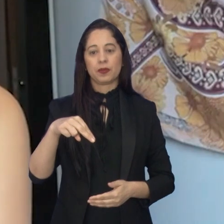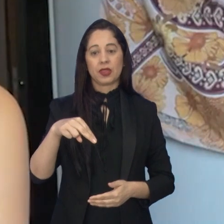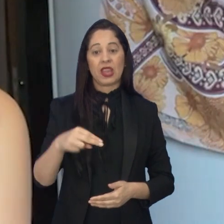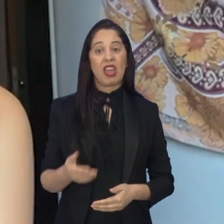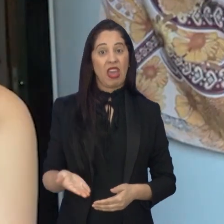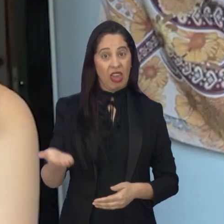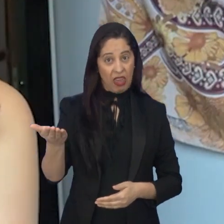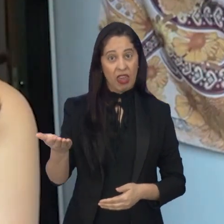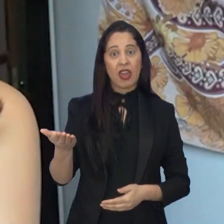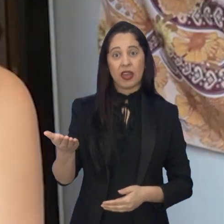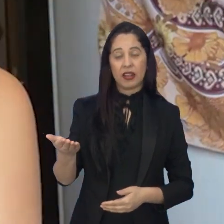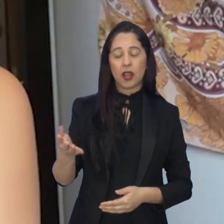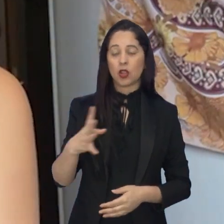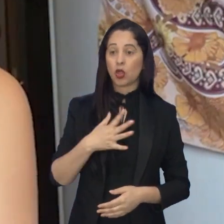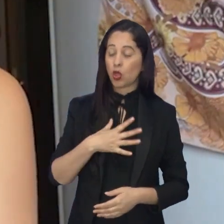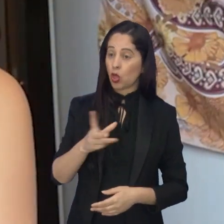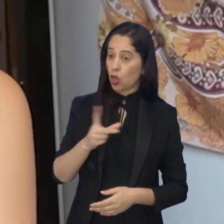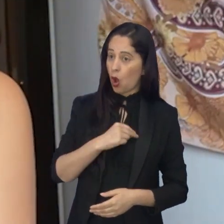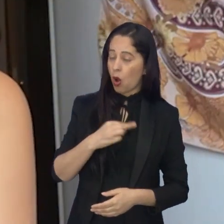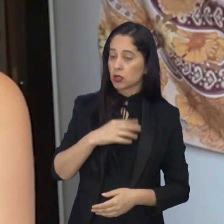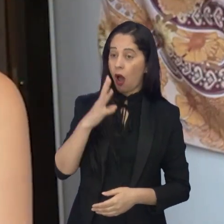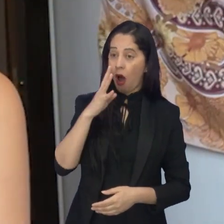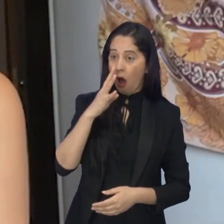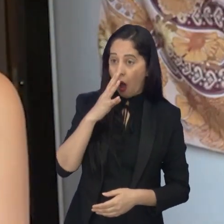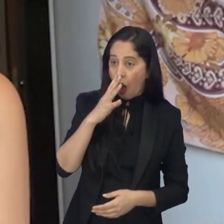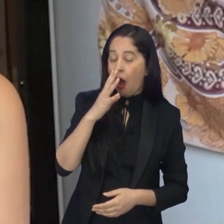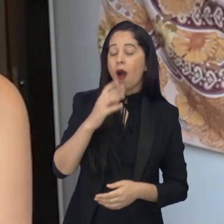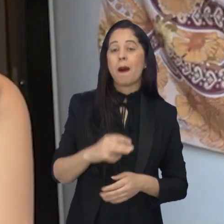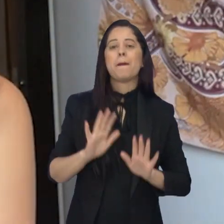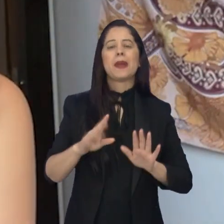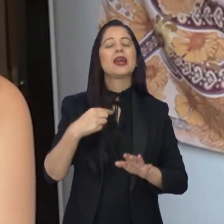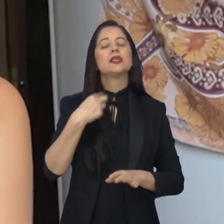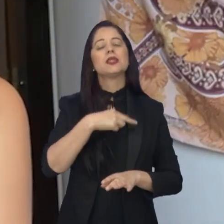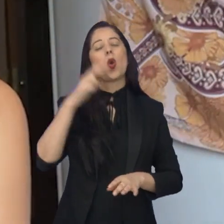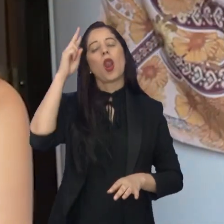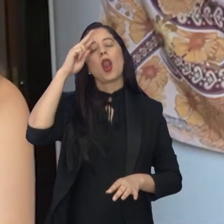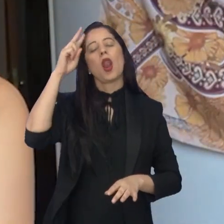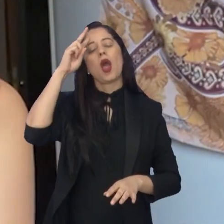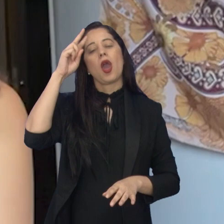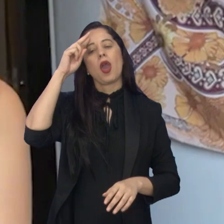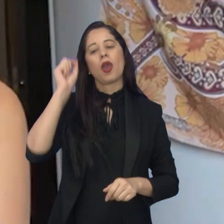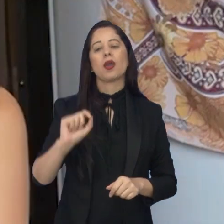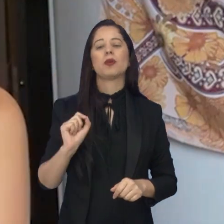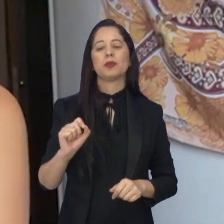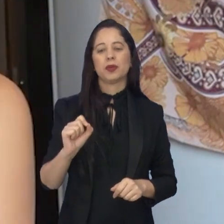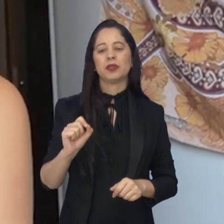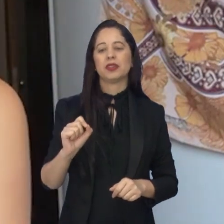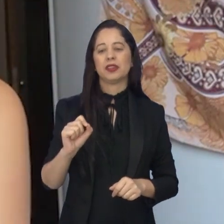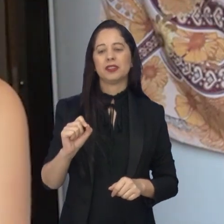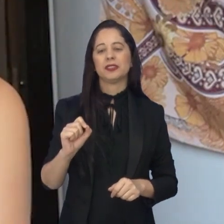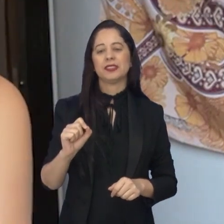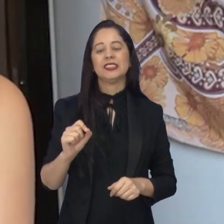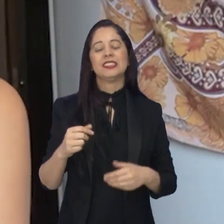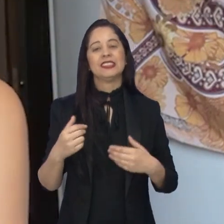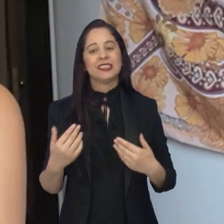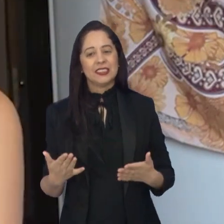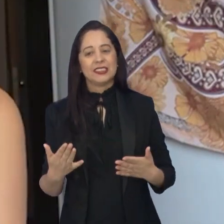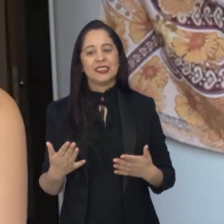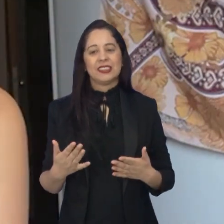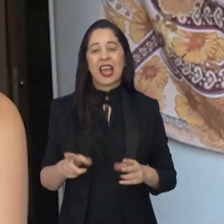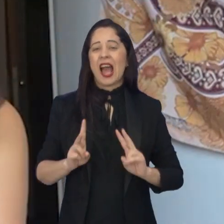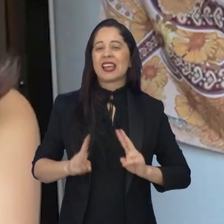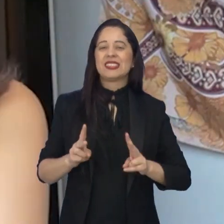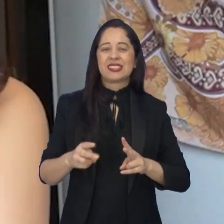é de fato muito admirável, mas algumas das minhas melhores memórias de infância foram proporcionadas pelo meu nome. Desde passar o pezinho